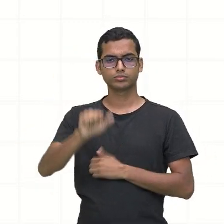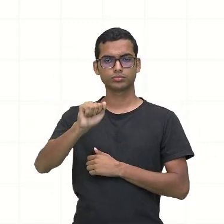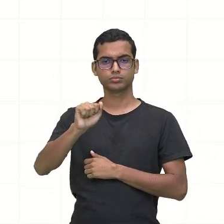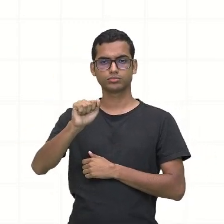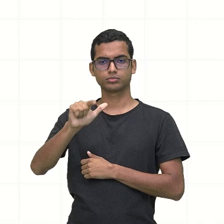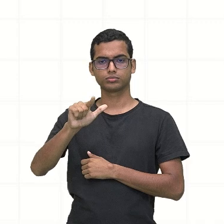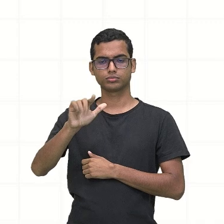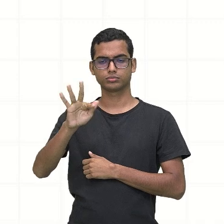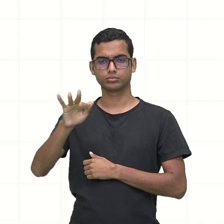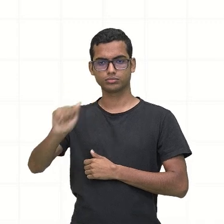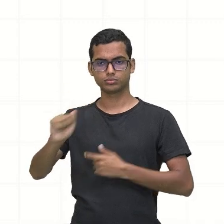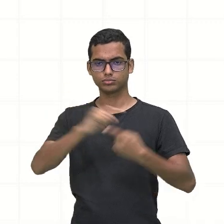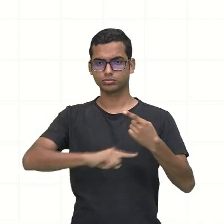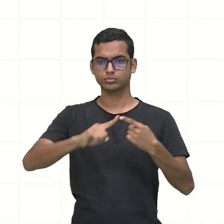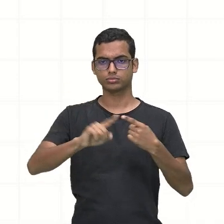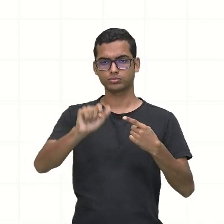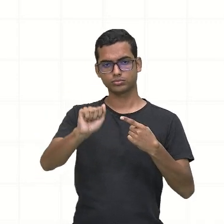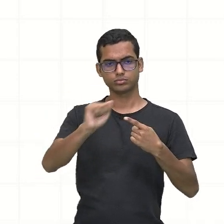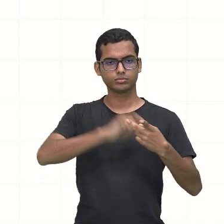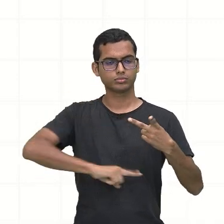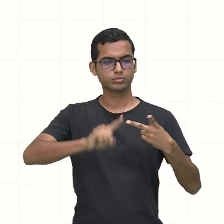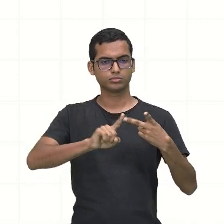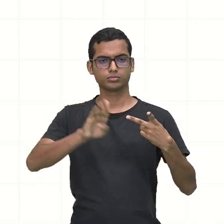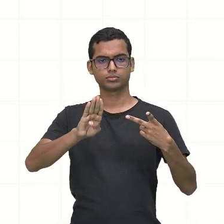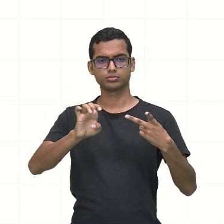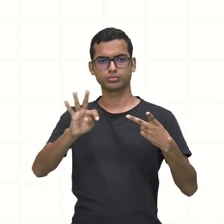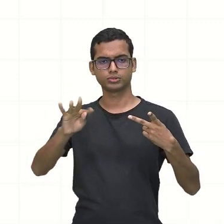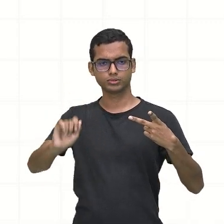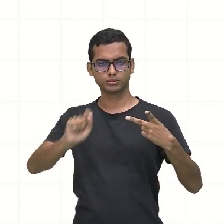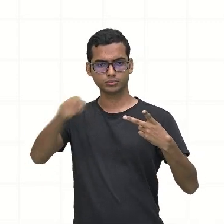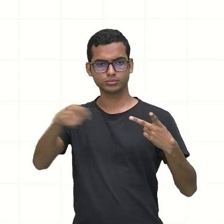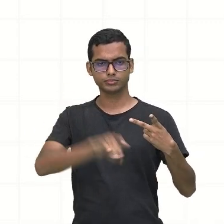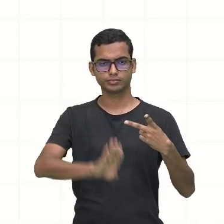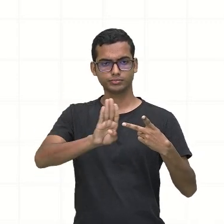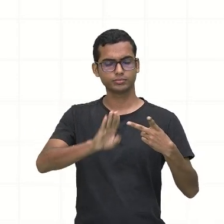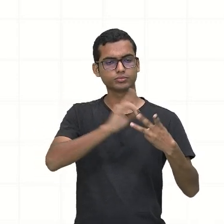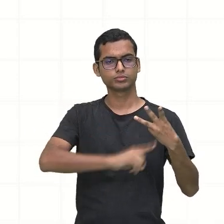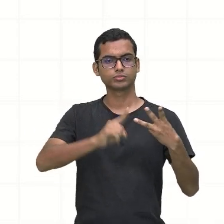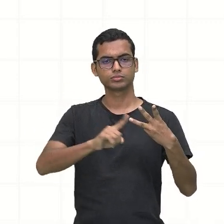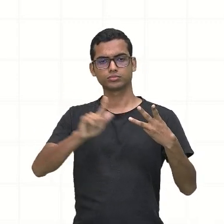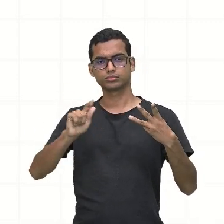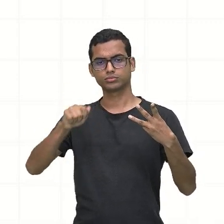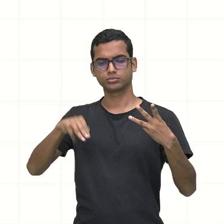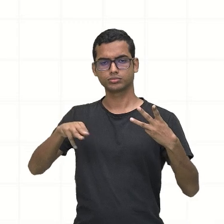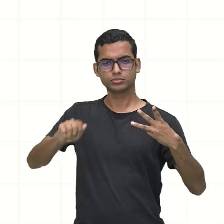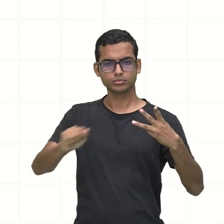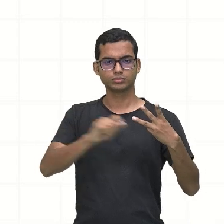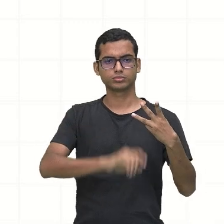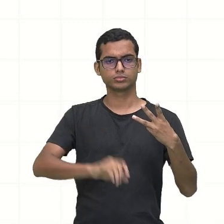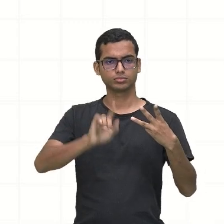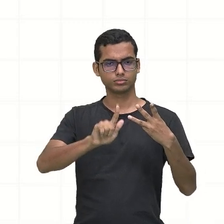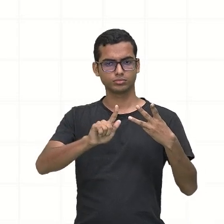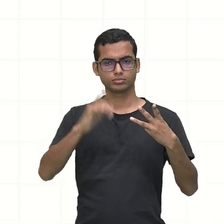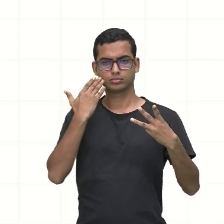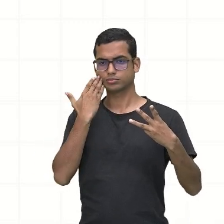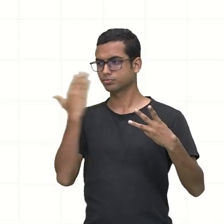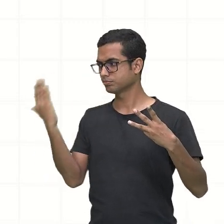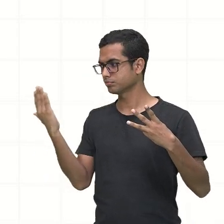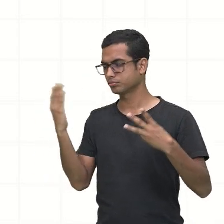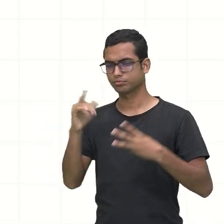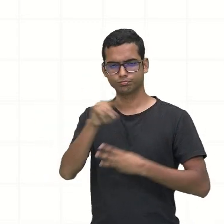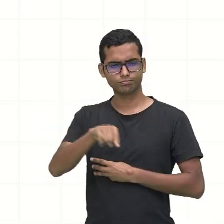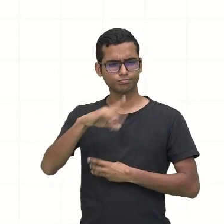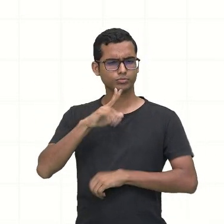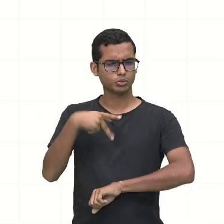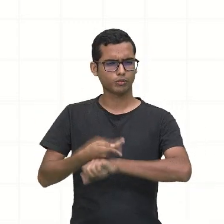pode utilizar também beta, pode também utilizar gama. São letras gregas, começa a te familiarizar com essas letras aí, tá